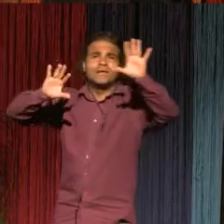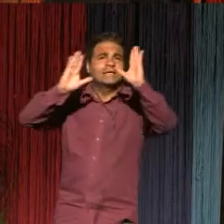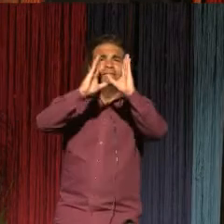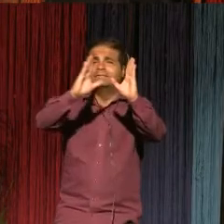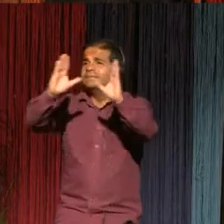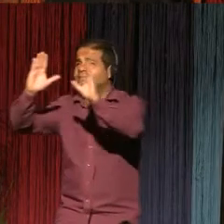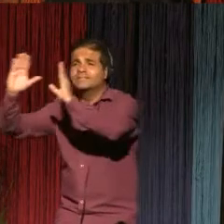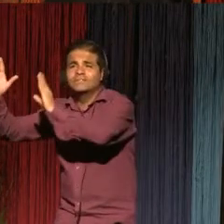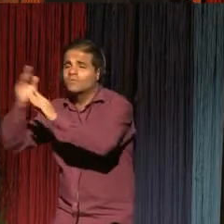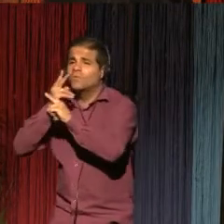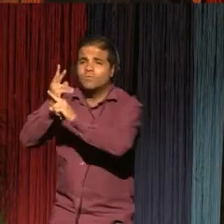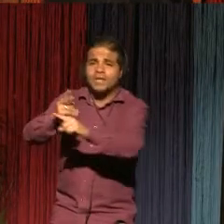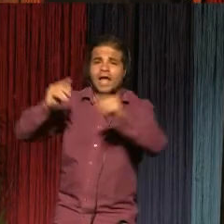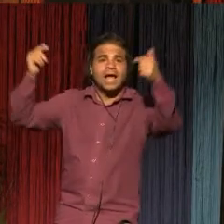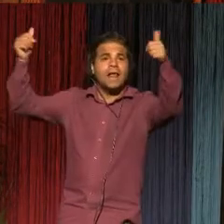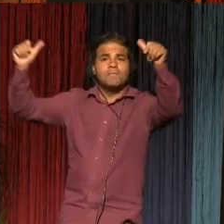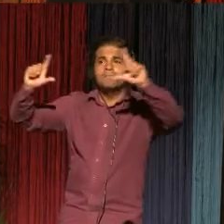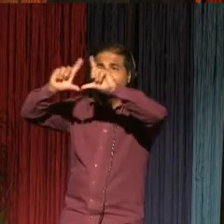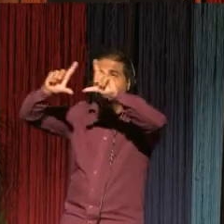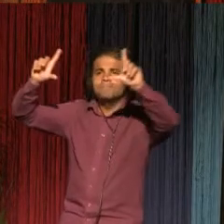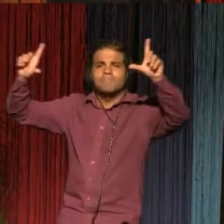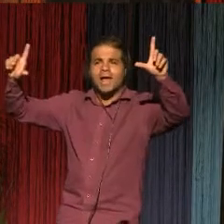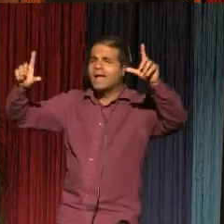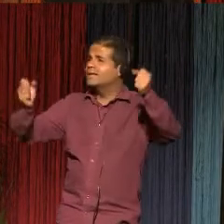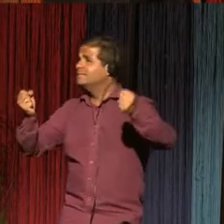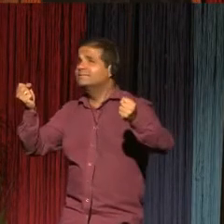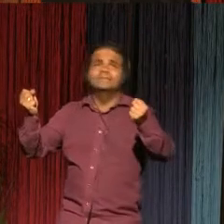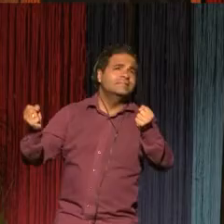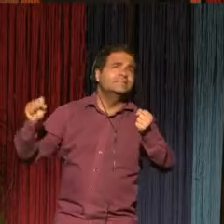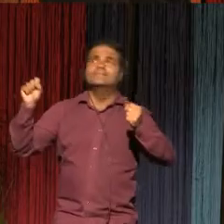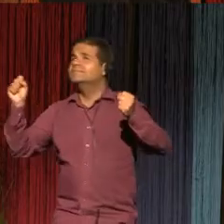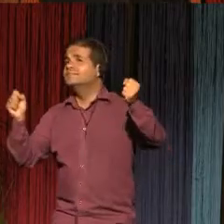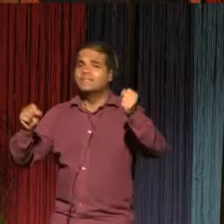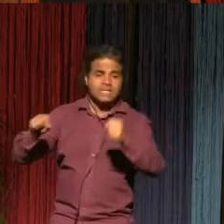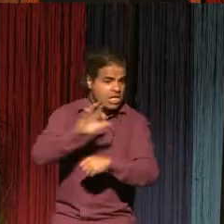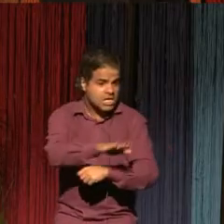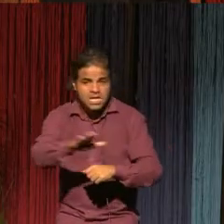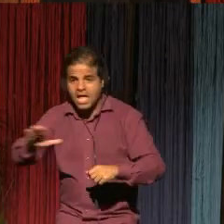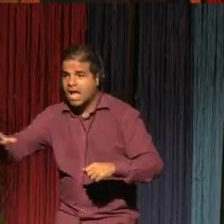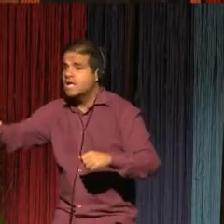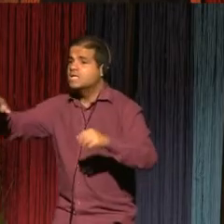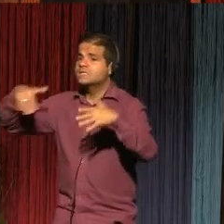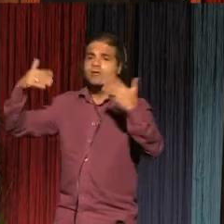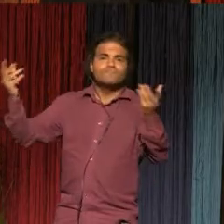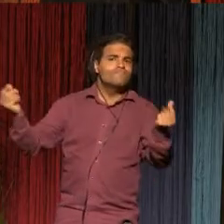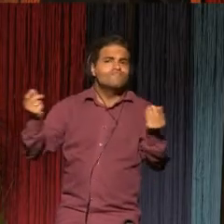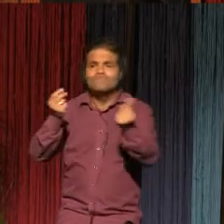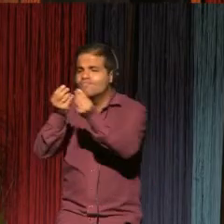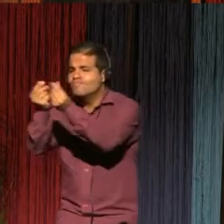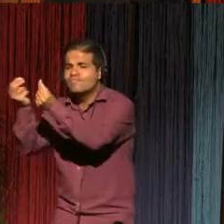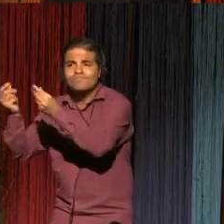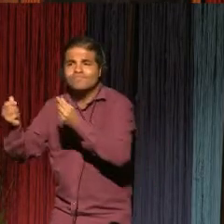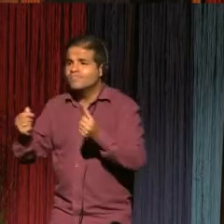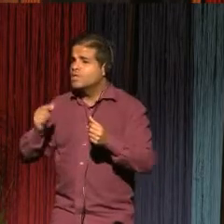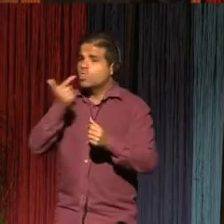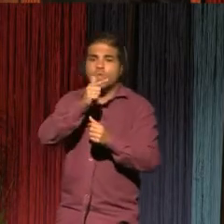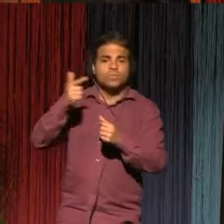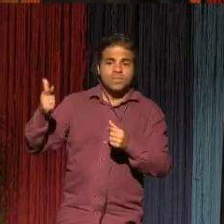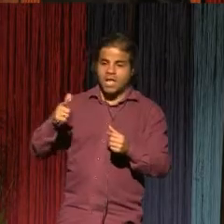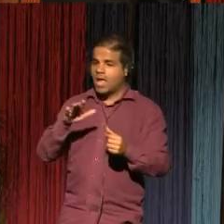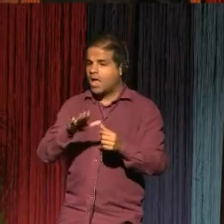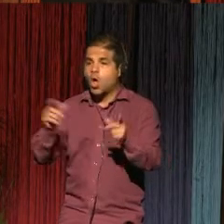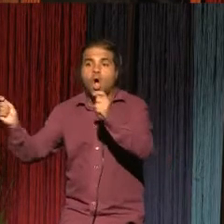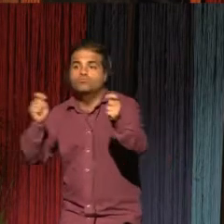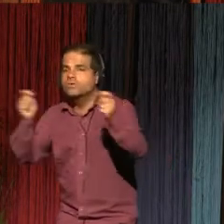prateleira, ou encontrar aquela placa necessária quando você está dirigindo. Crianças pequenas não têm um